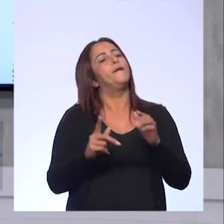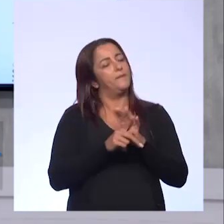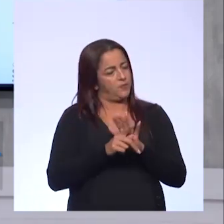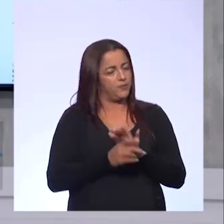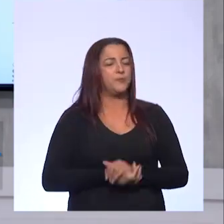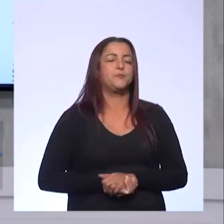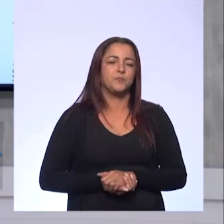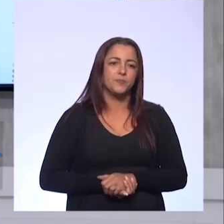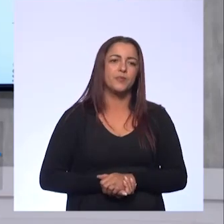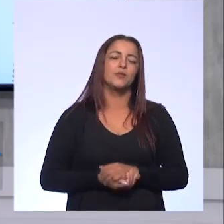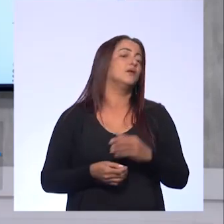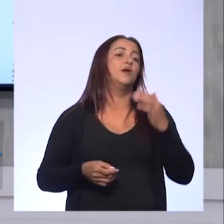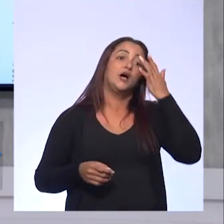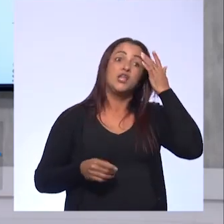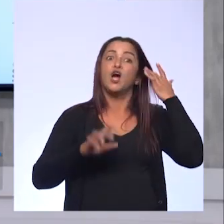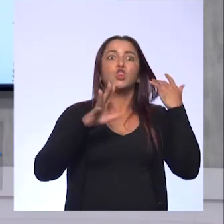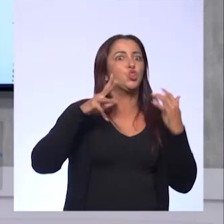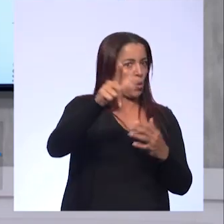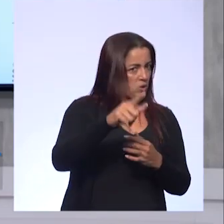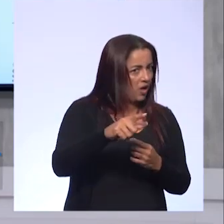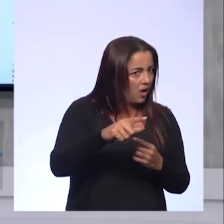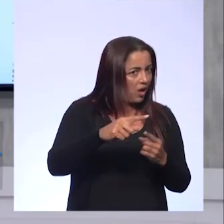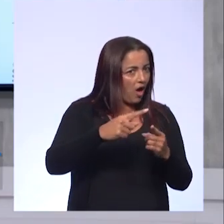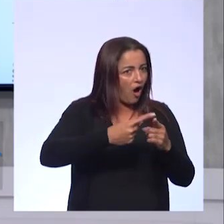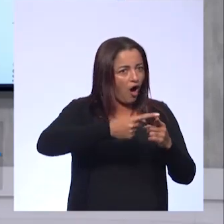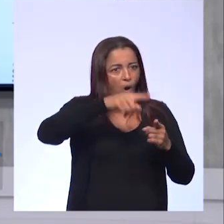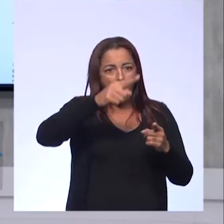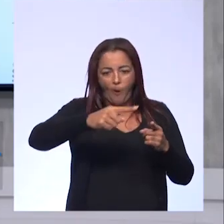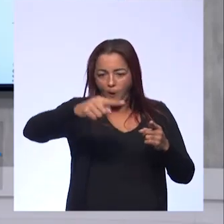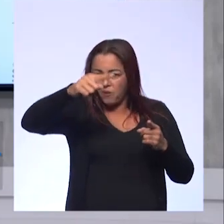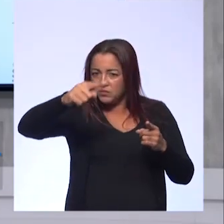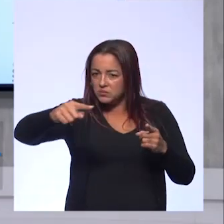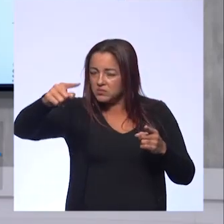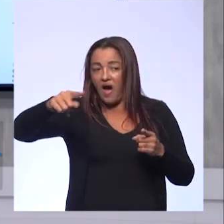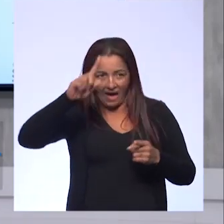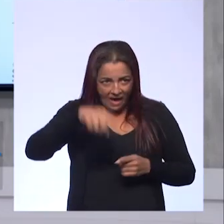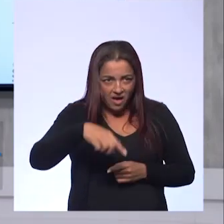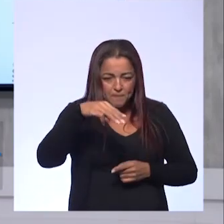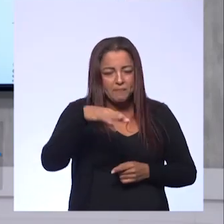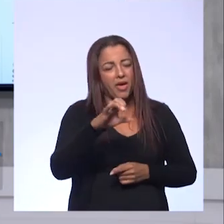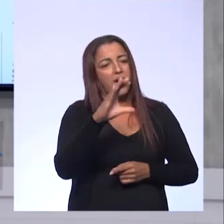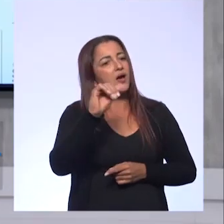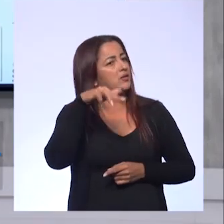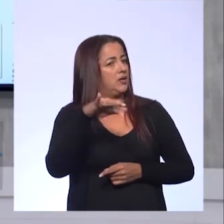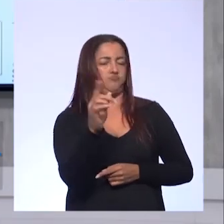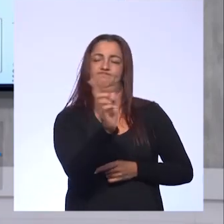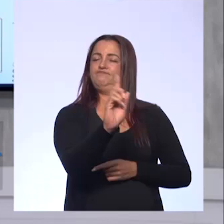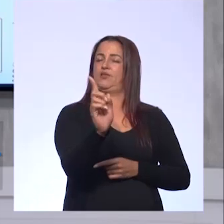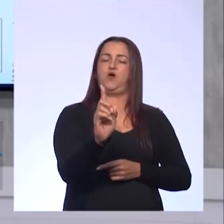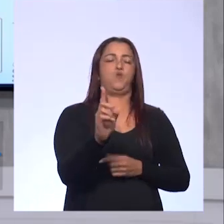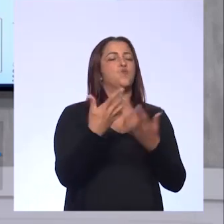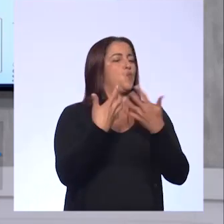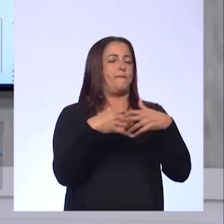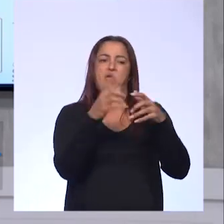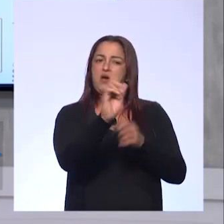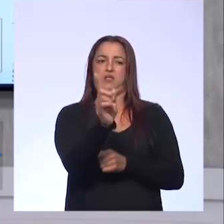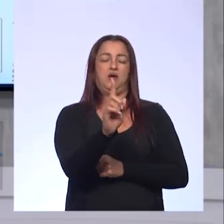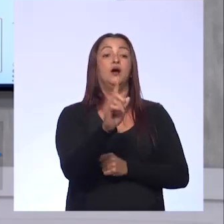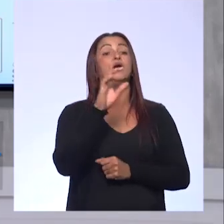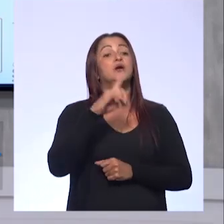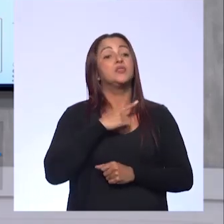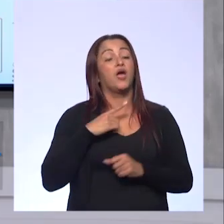própria corda nem Toda Onda mecânica nós vamos ver que existe um outro grupo de ondas que tem uma natureza o que